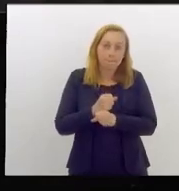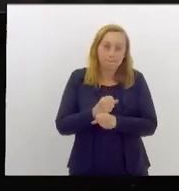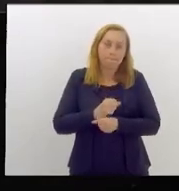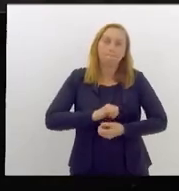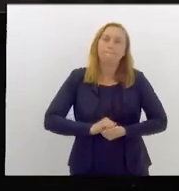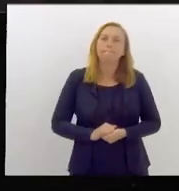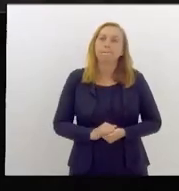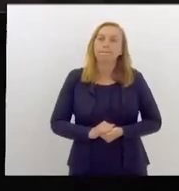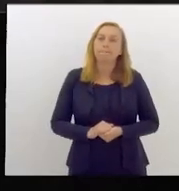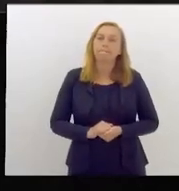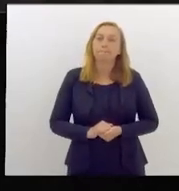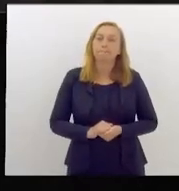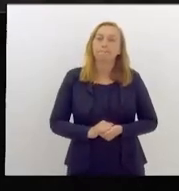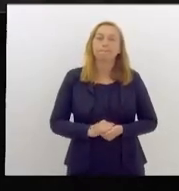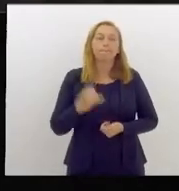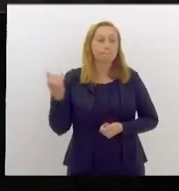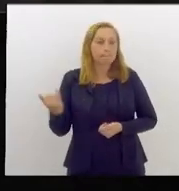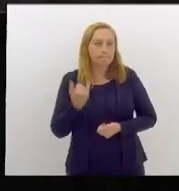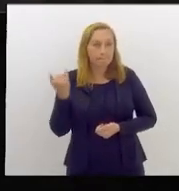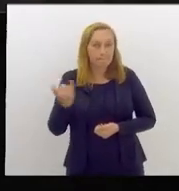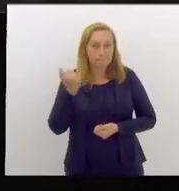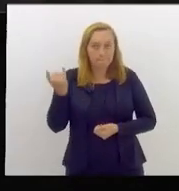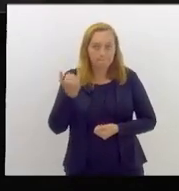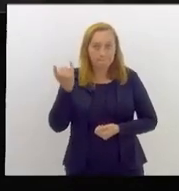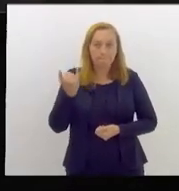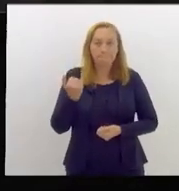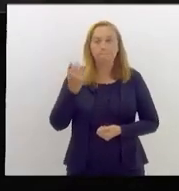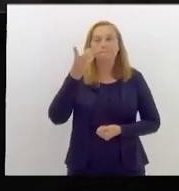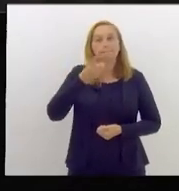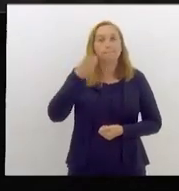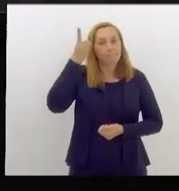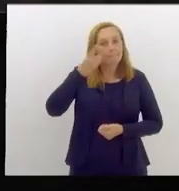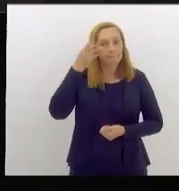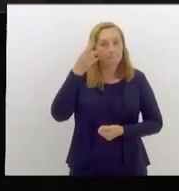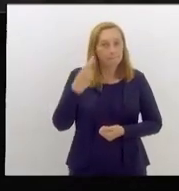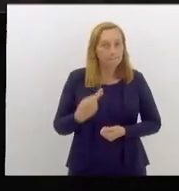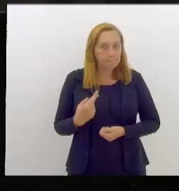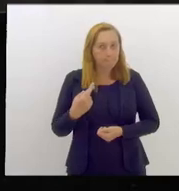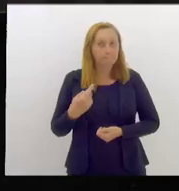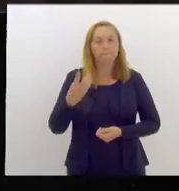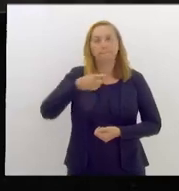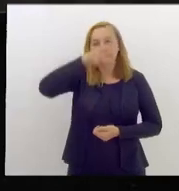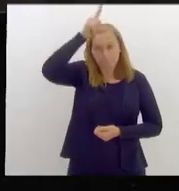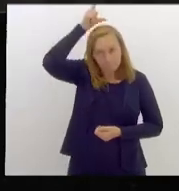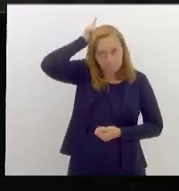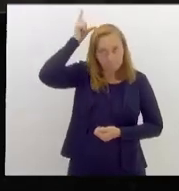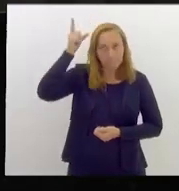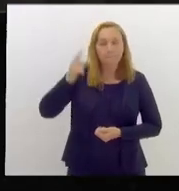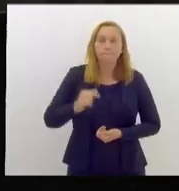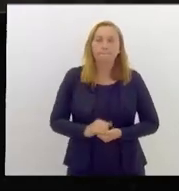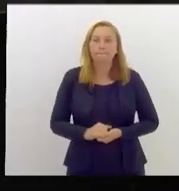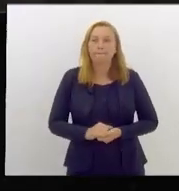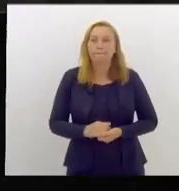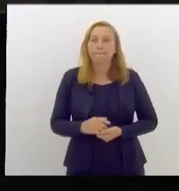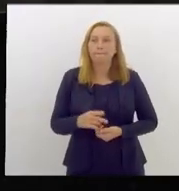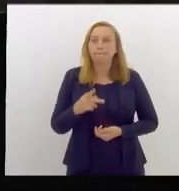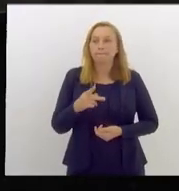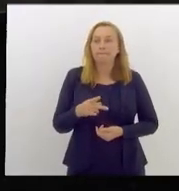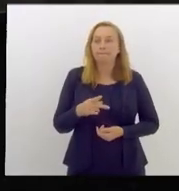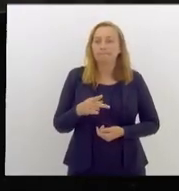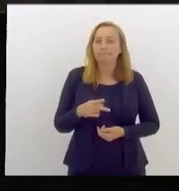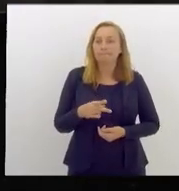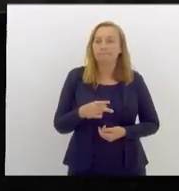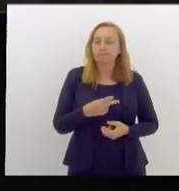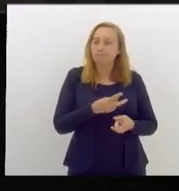iniciar é extrema importância acho que tanto a deputada Renata quanto Deputado dos Paulo trouxeram Esse olhar